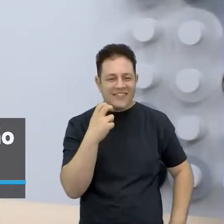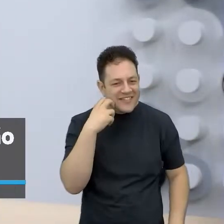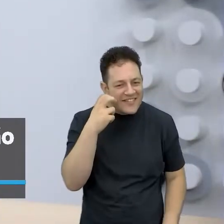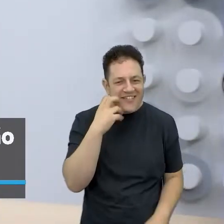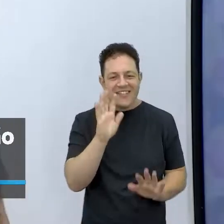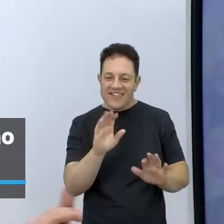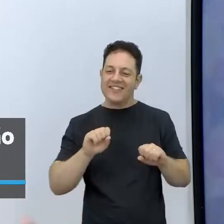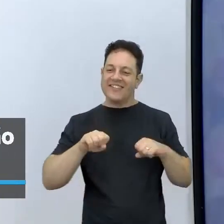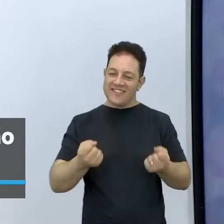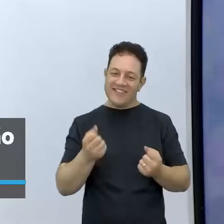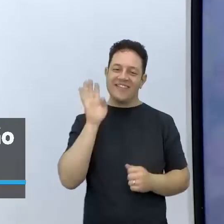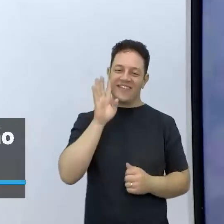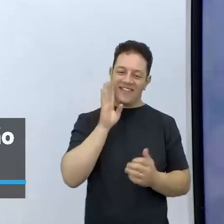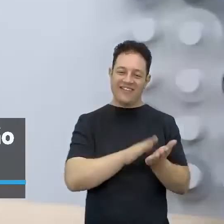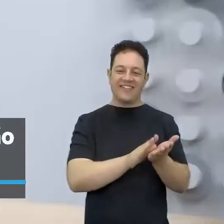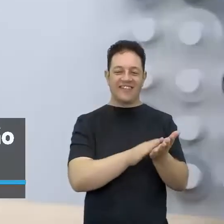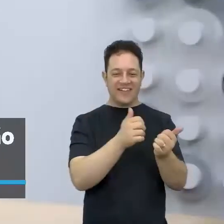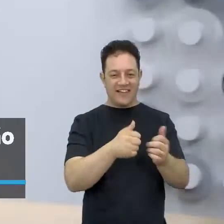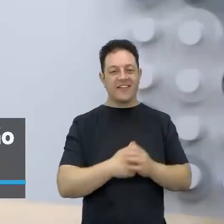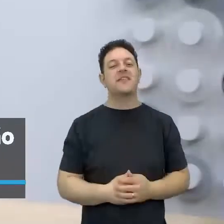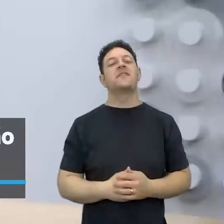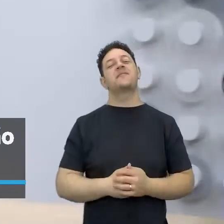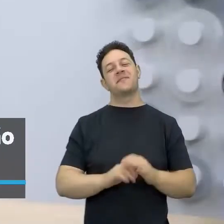me ajuda aí. Vamos lá.